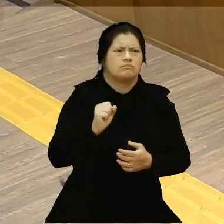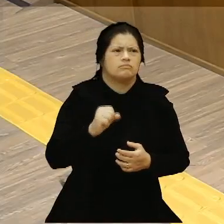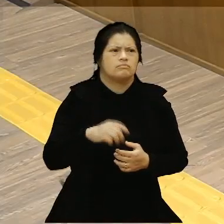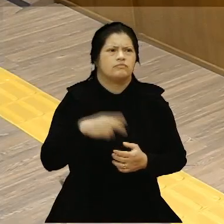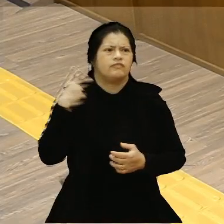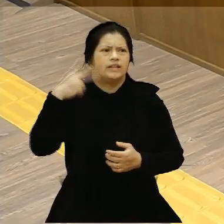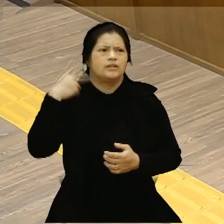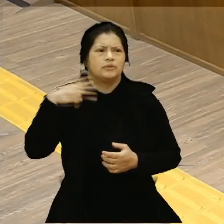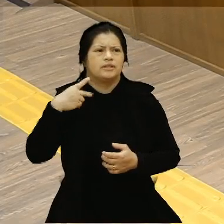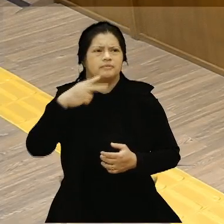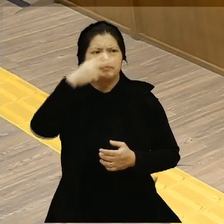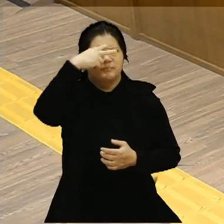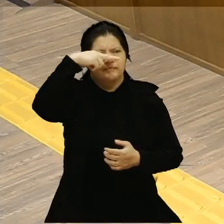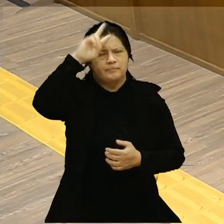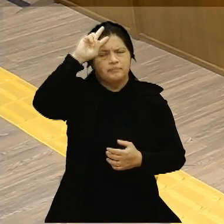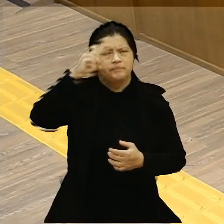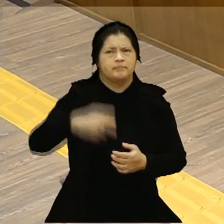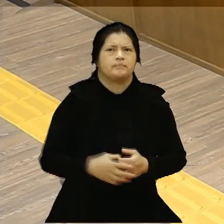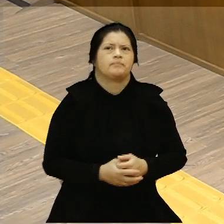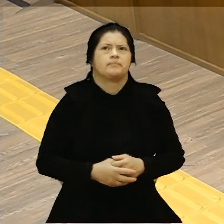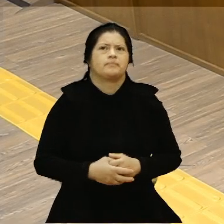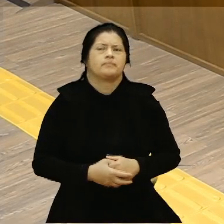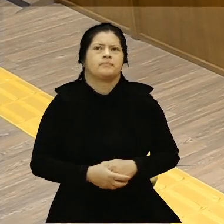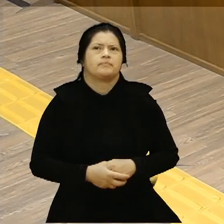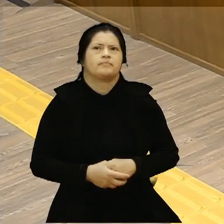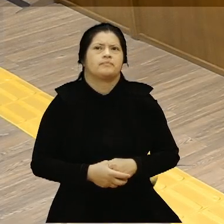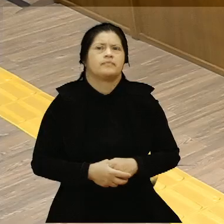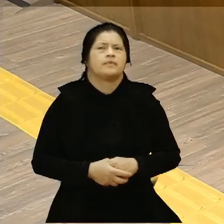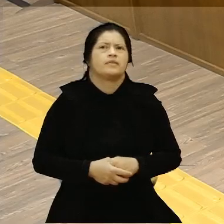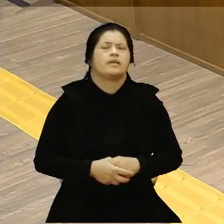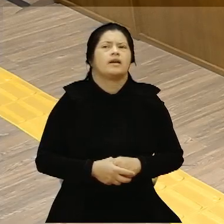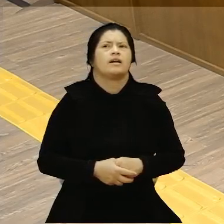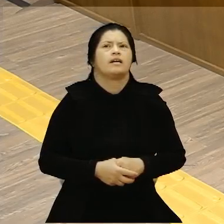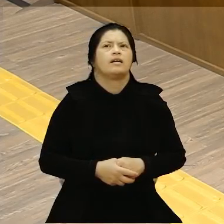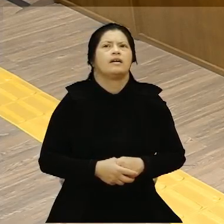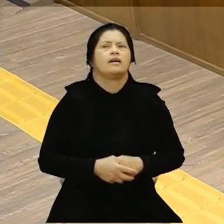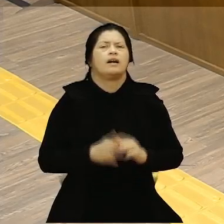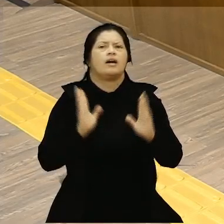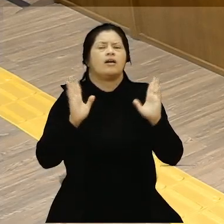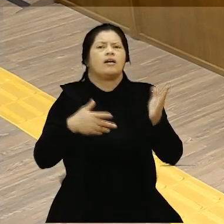Declaração de líder à bancada do Progressistas, vereador Caleb Garbim.